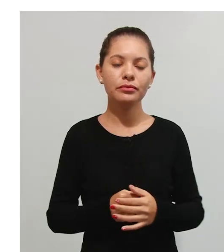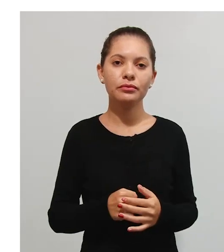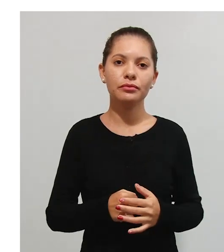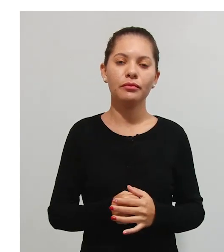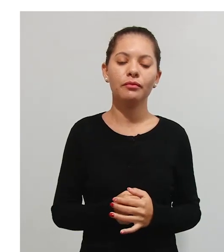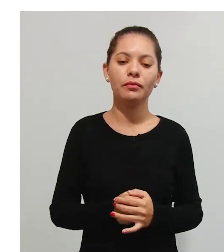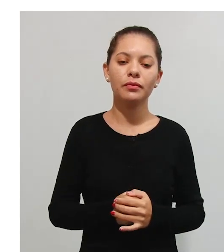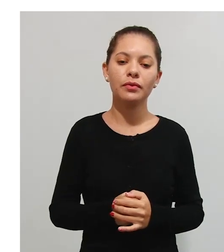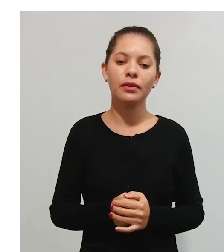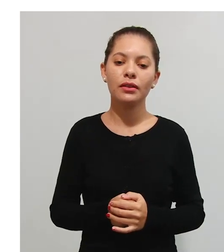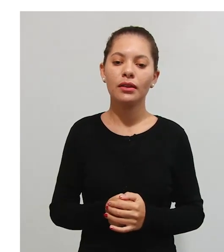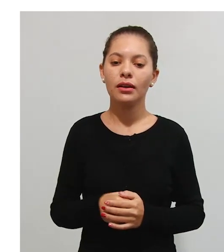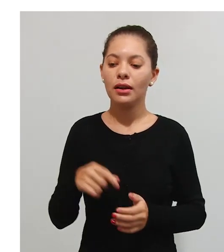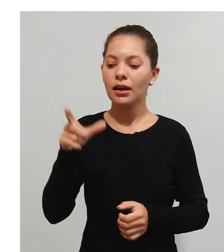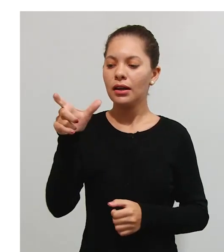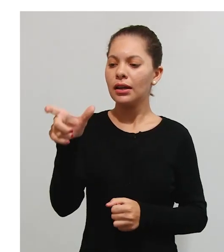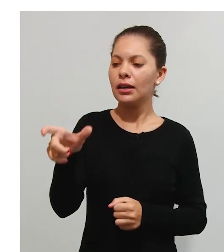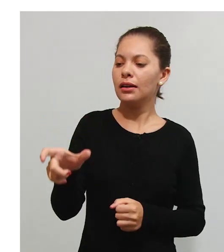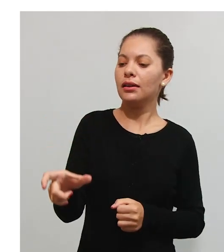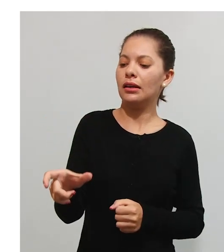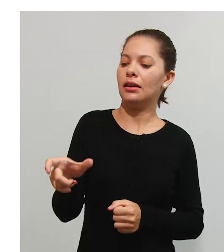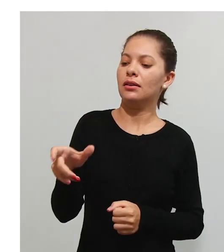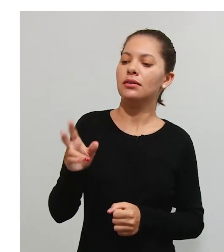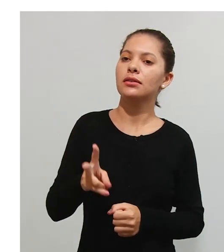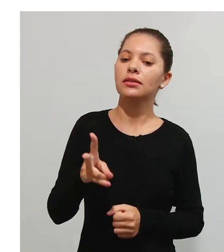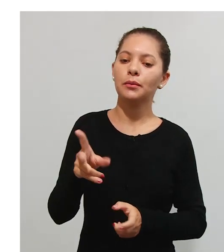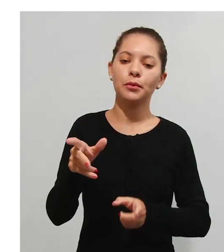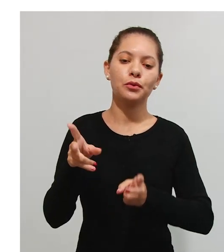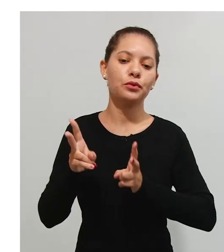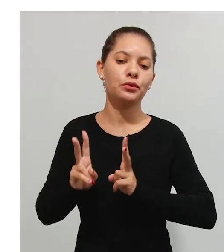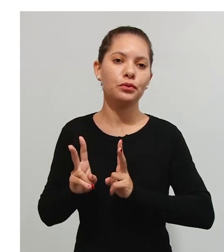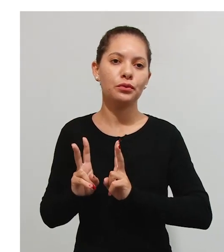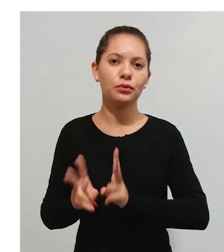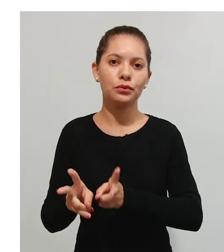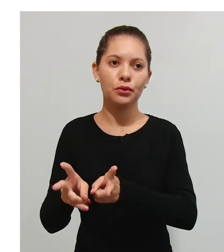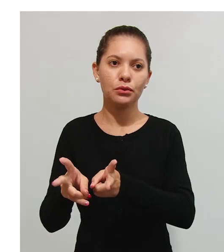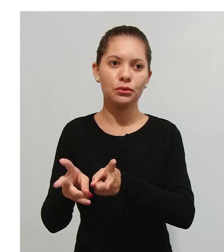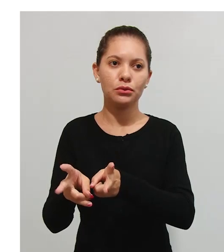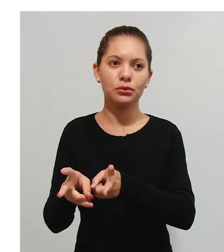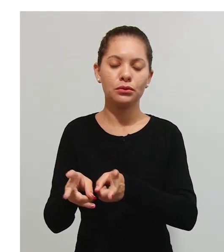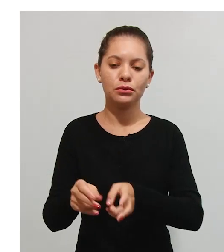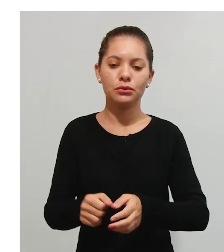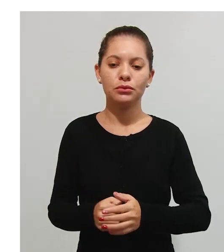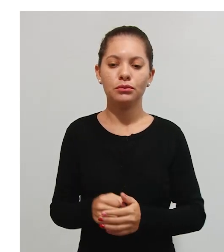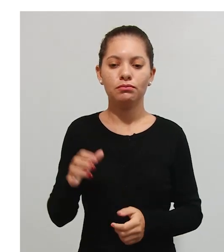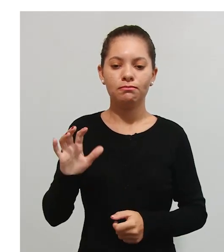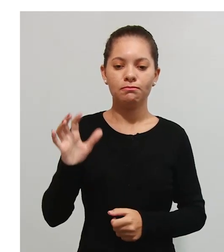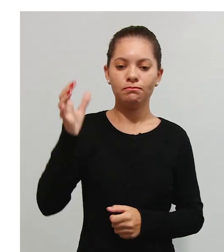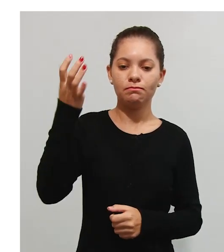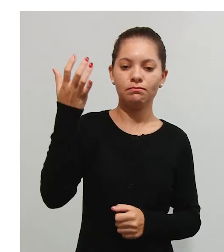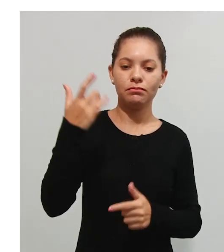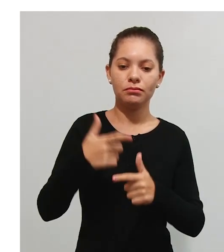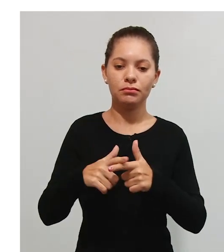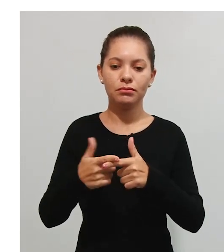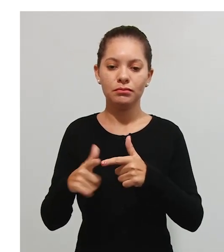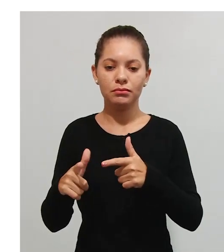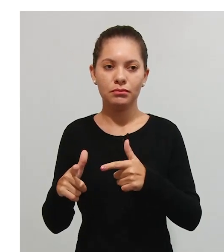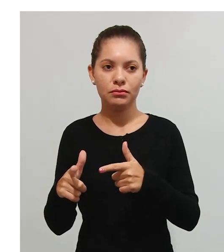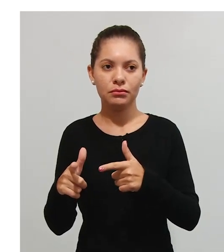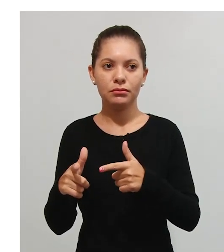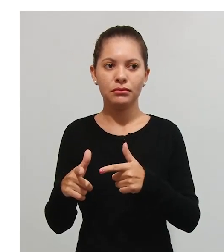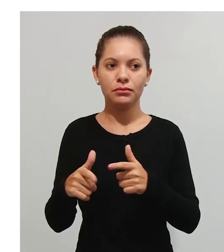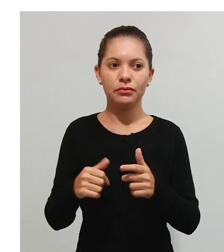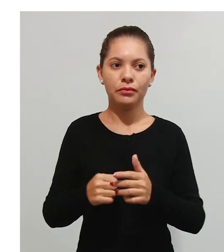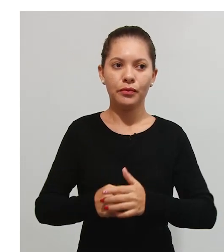Já o empreendedorismo social, ele sempre vai ter o foco na busca de soluções para problemas sociais, atendendo